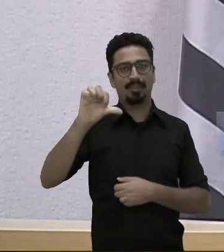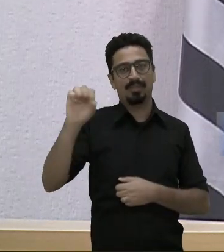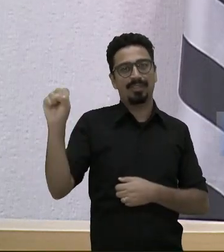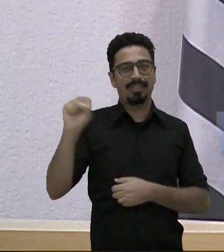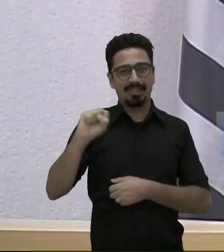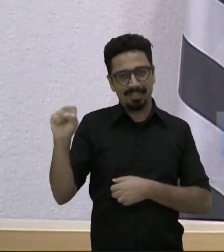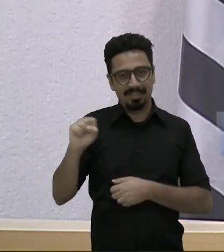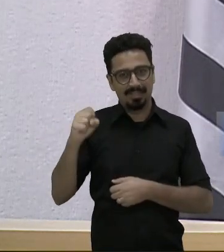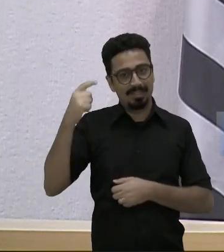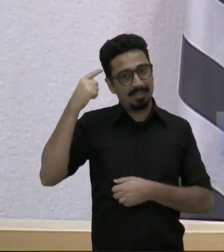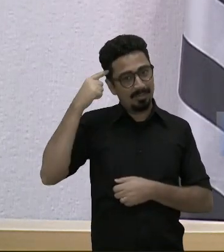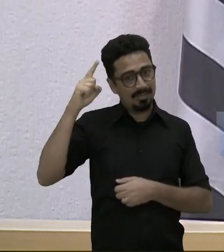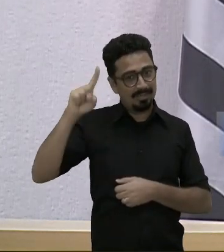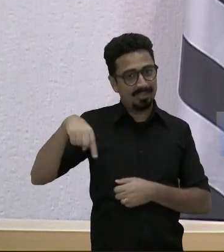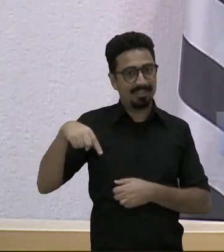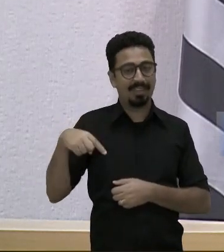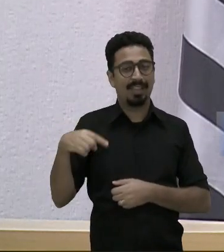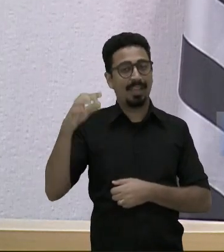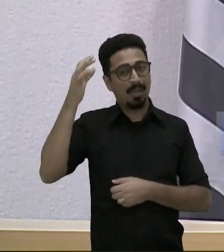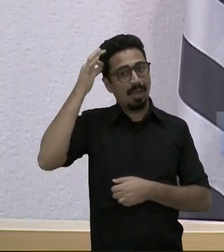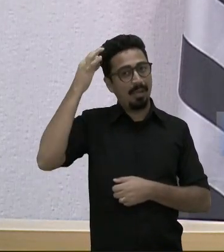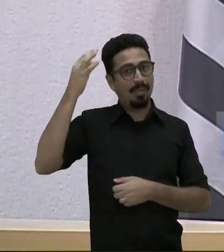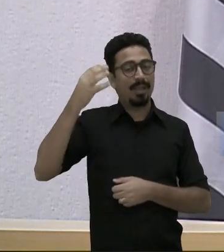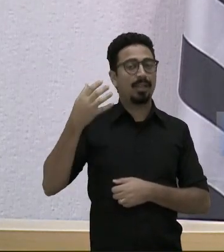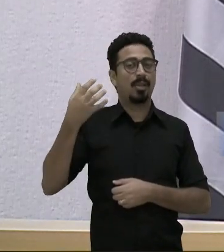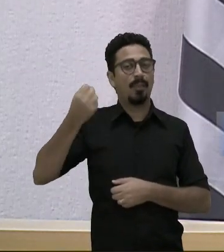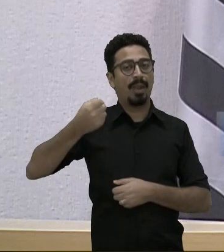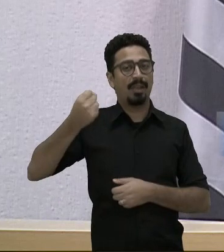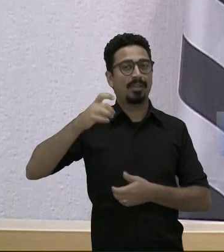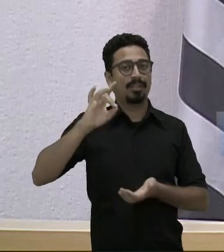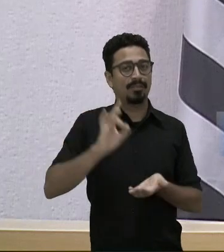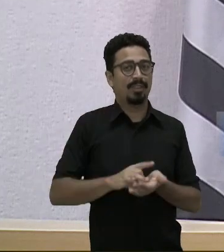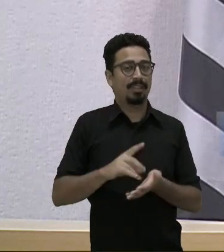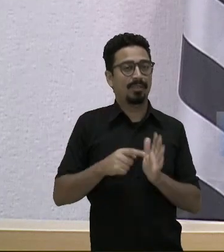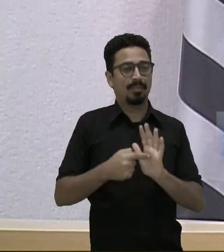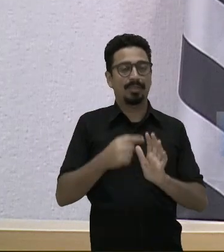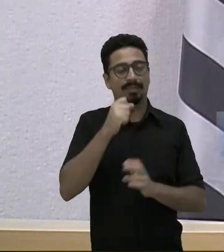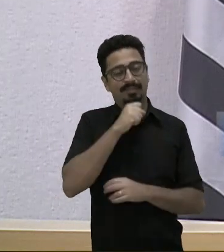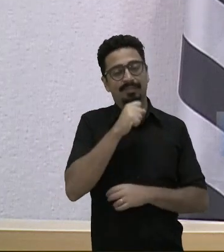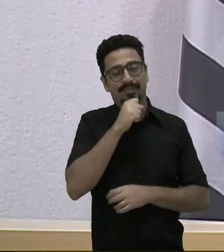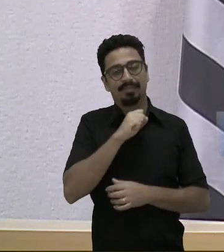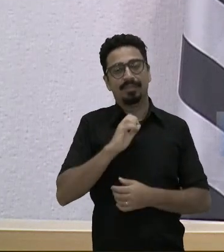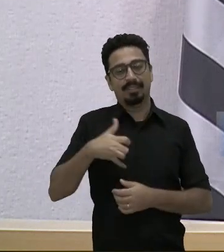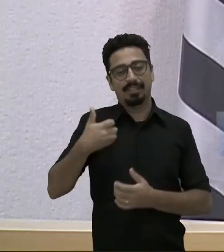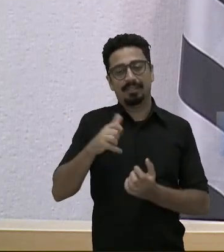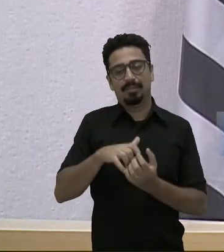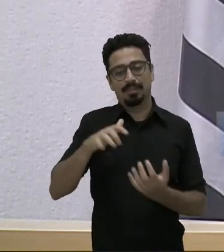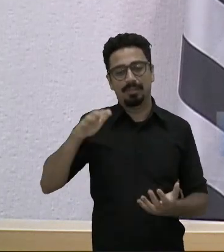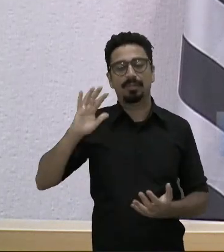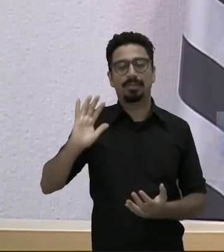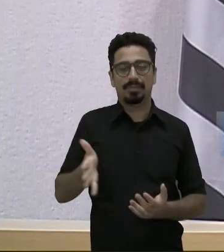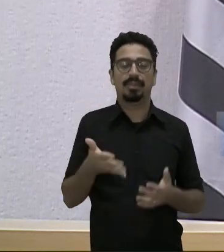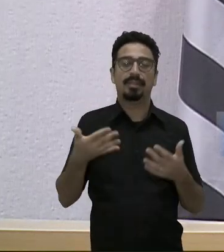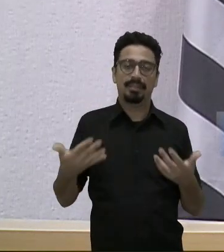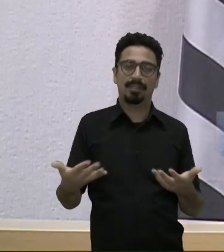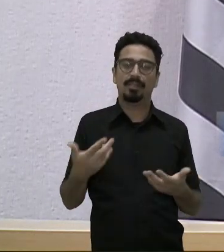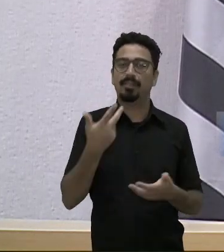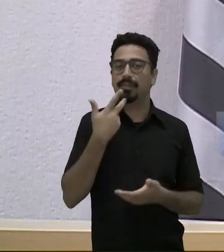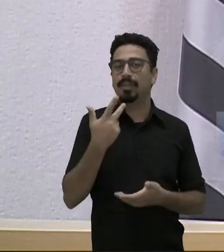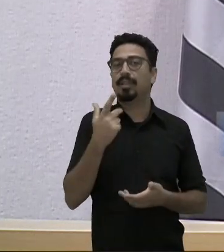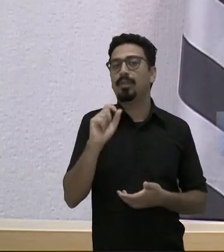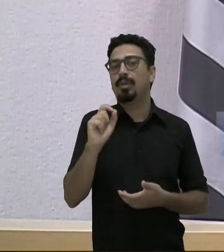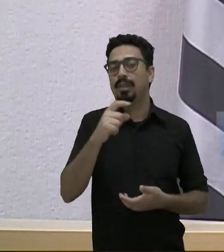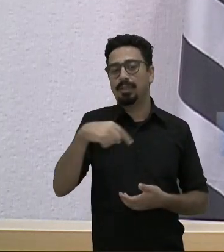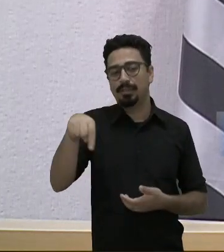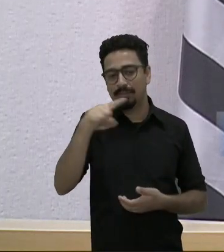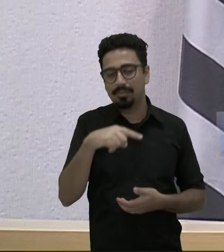branco não é luz, não, né, Vicente? Ele faz a realeza. Gente, o que eu queria falar de vocês não